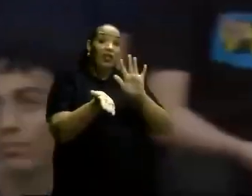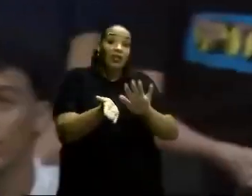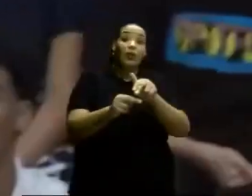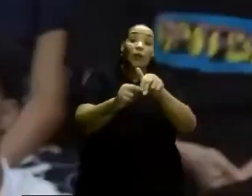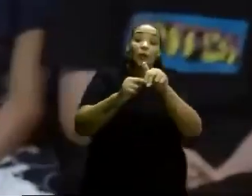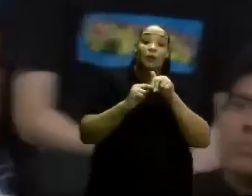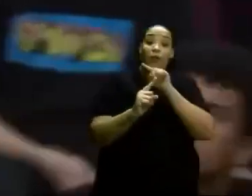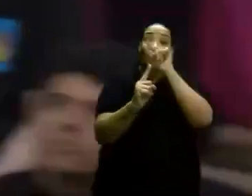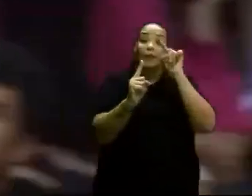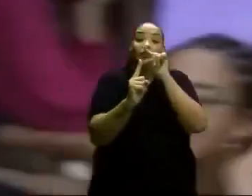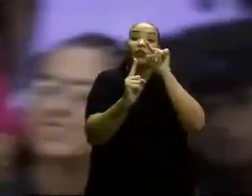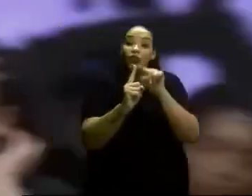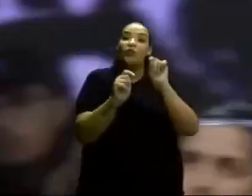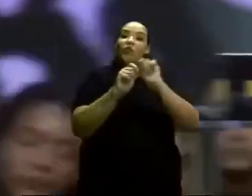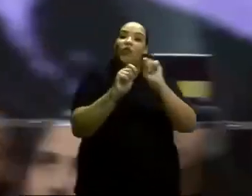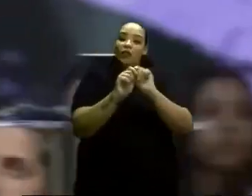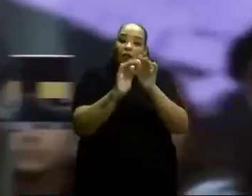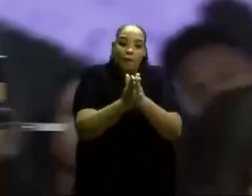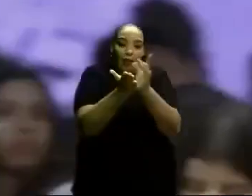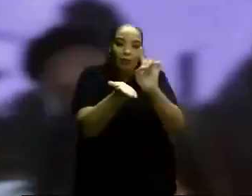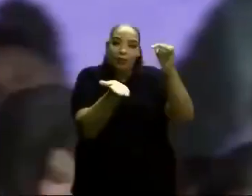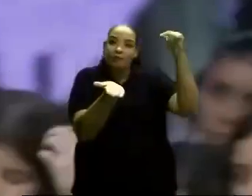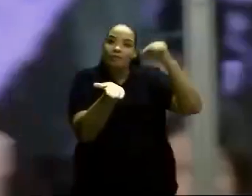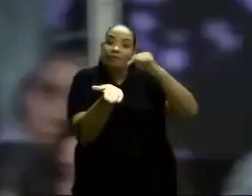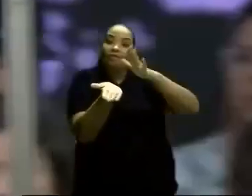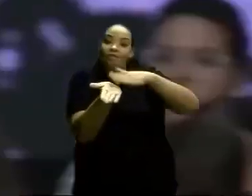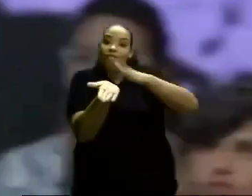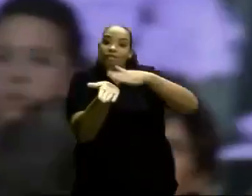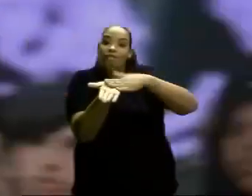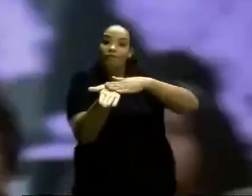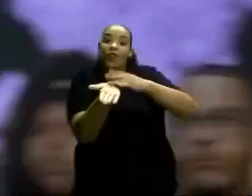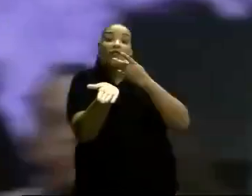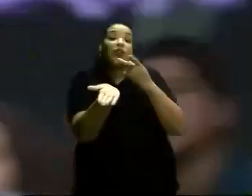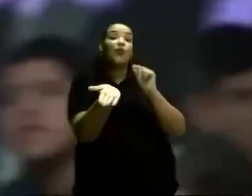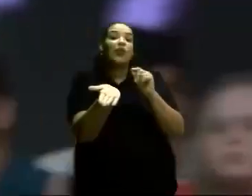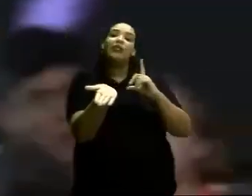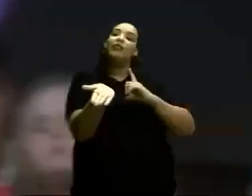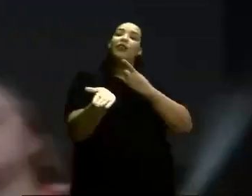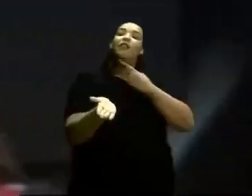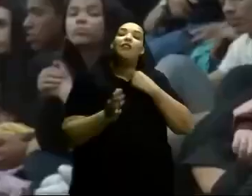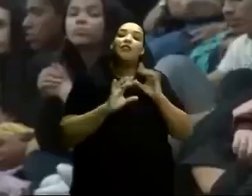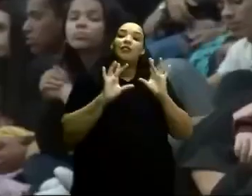que se cumprisse a escritura, disse ele, tenho sede.